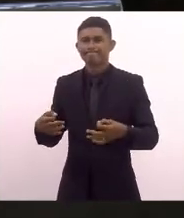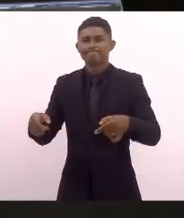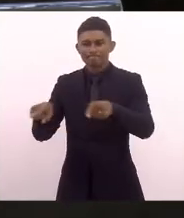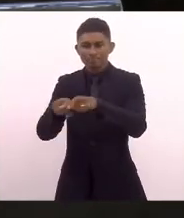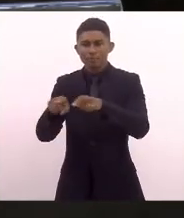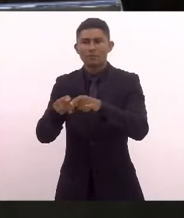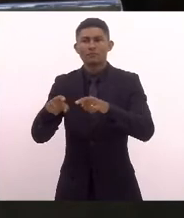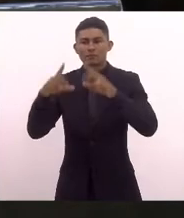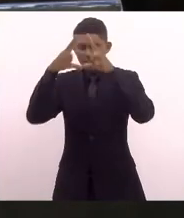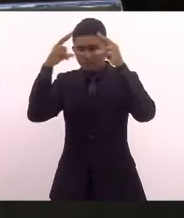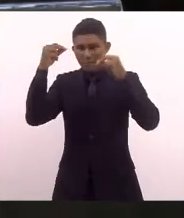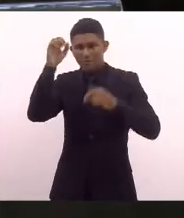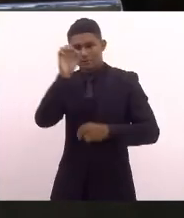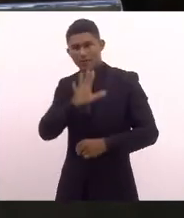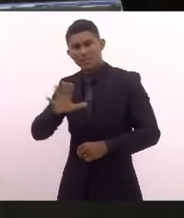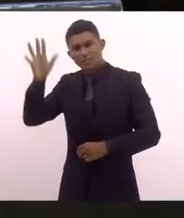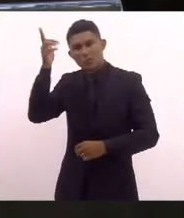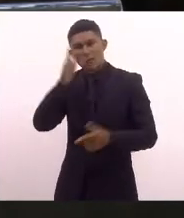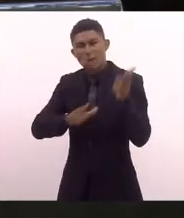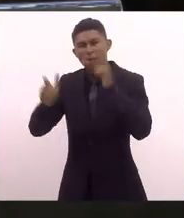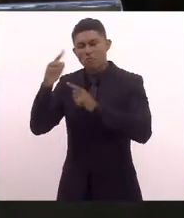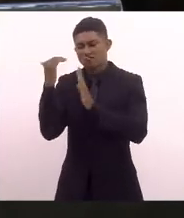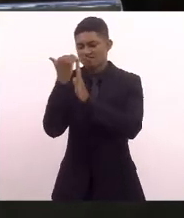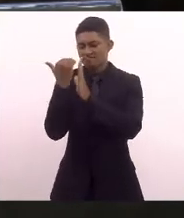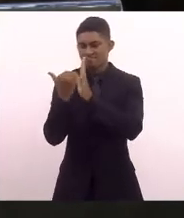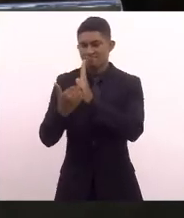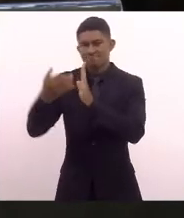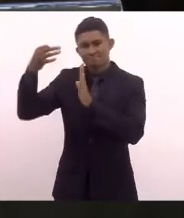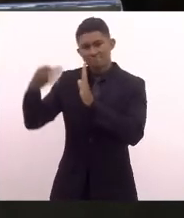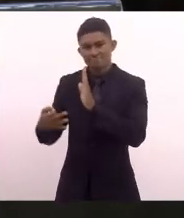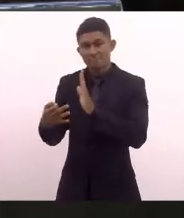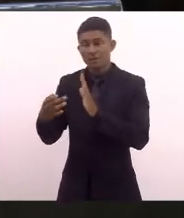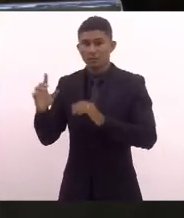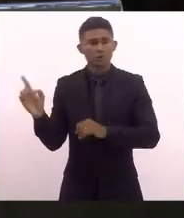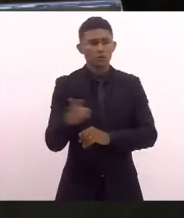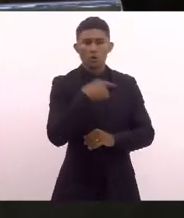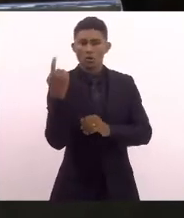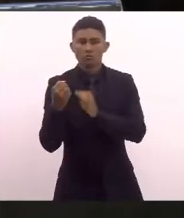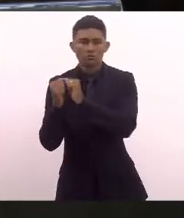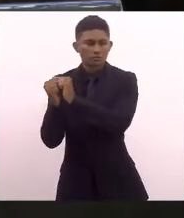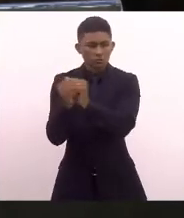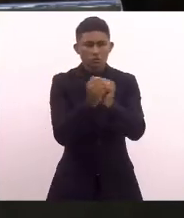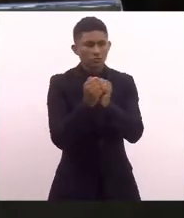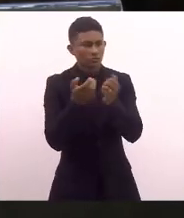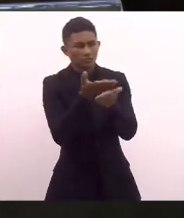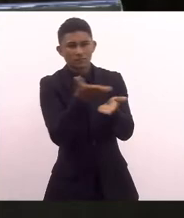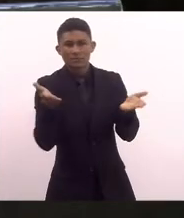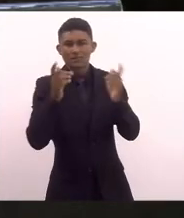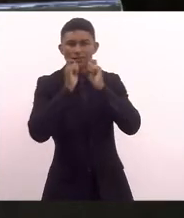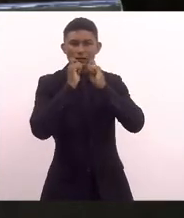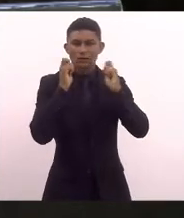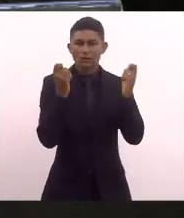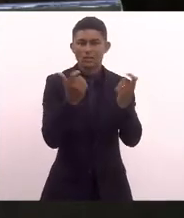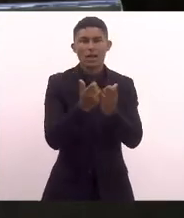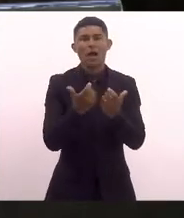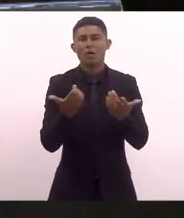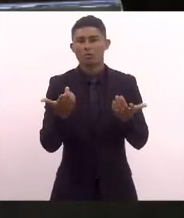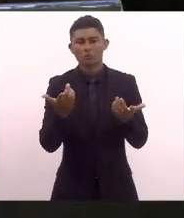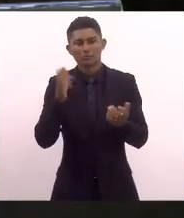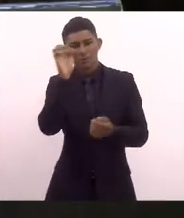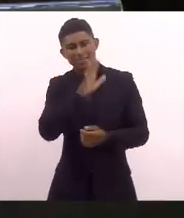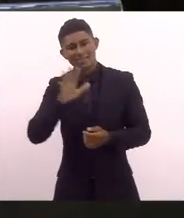toda a enfermagem brasileira. Associado, então, juntas, colegas das associações, da Associação Brasileira de